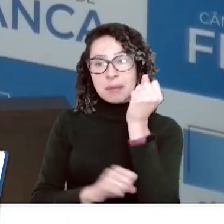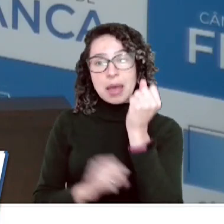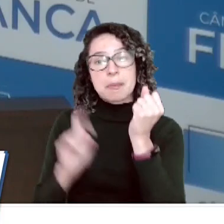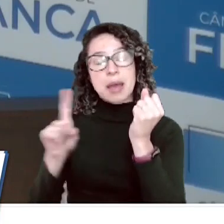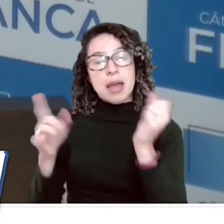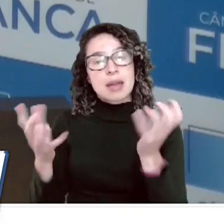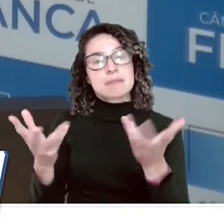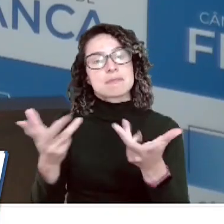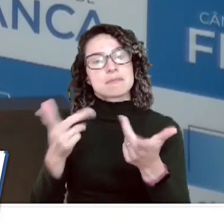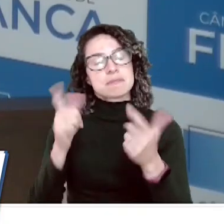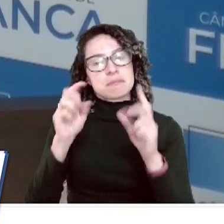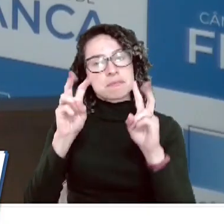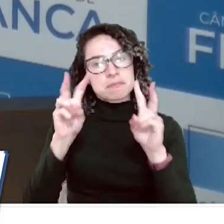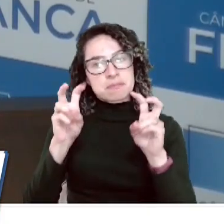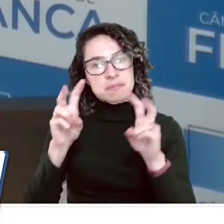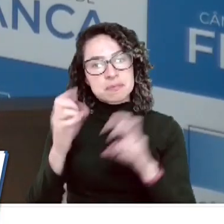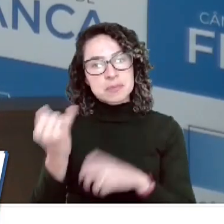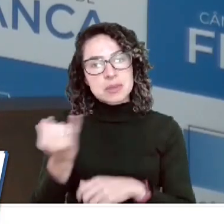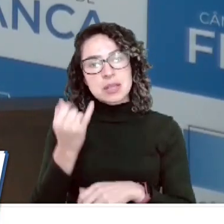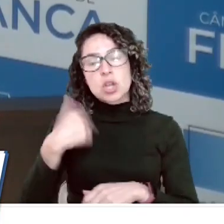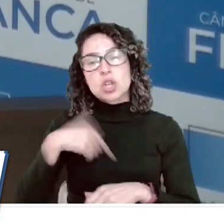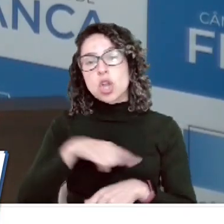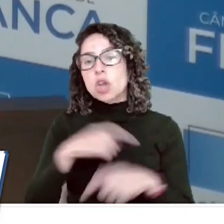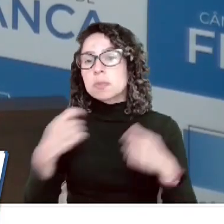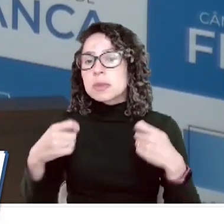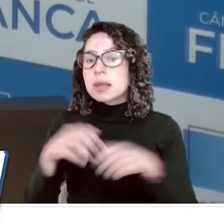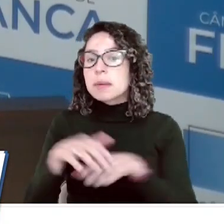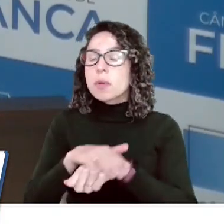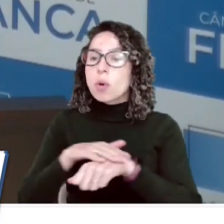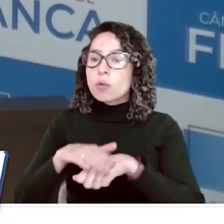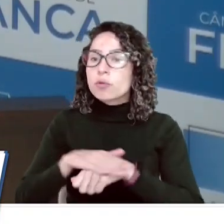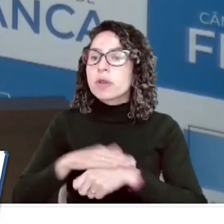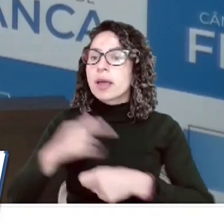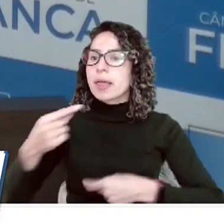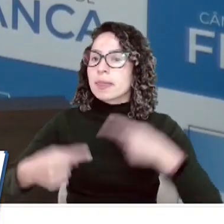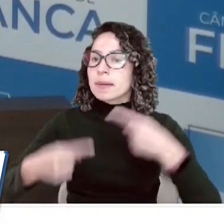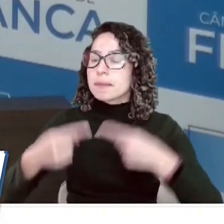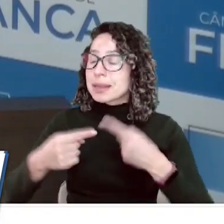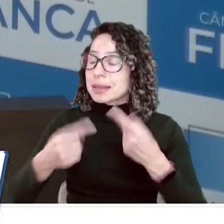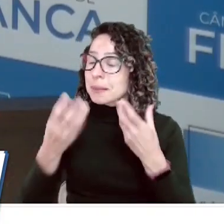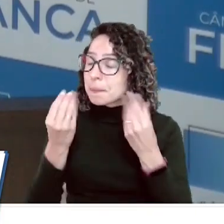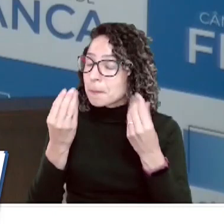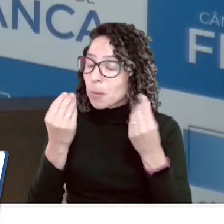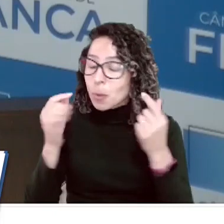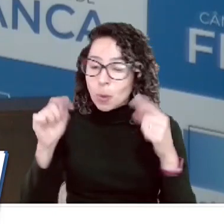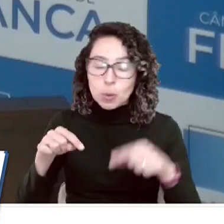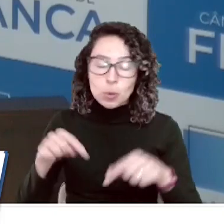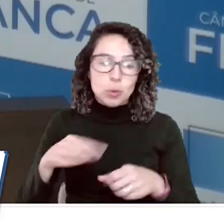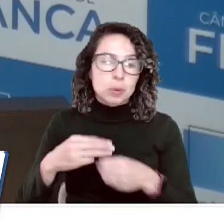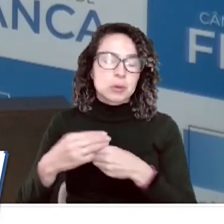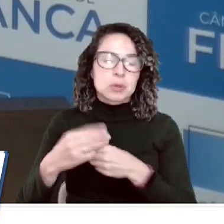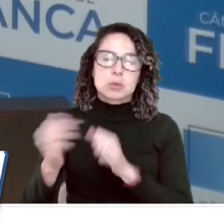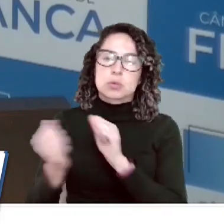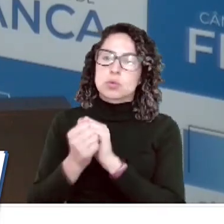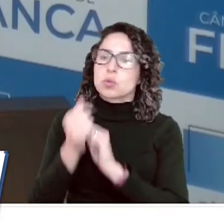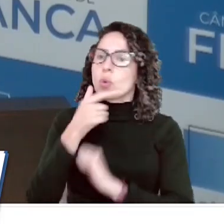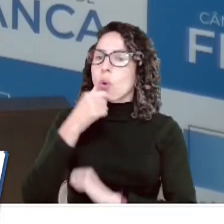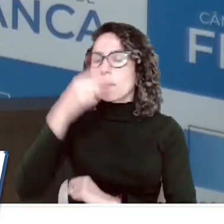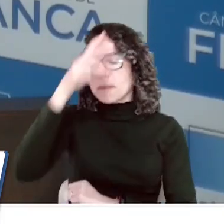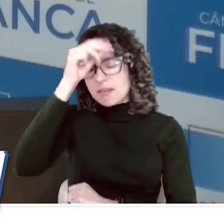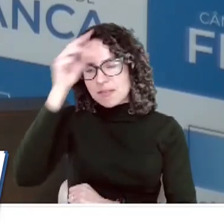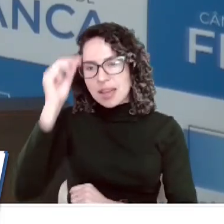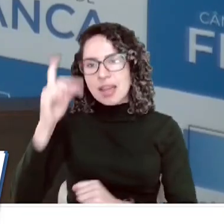que é esse assunto. Nós precisamos conversar, debater muito aqui no nosso município, com o prefeito, a respeito